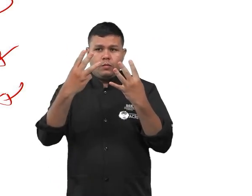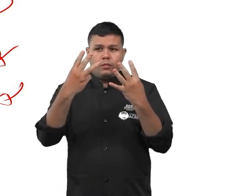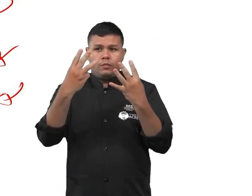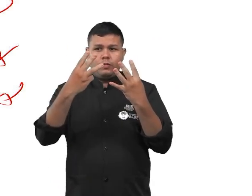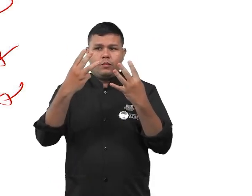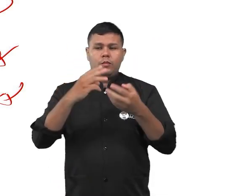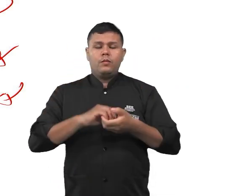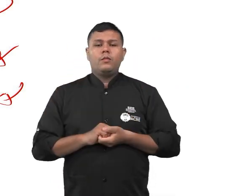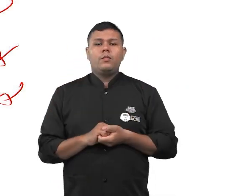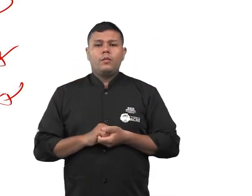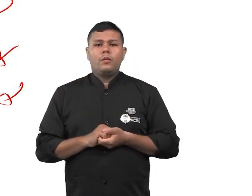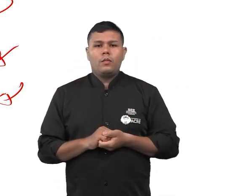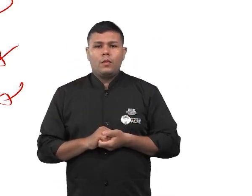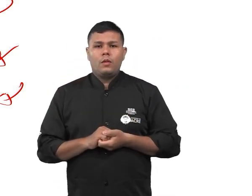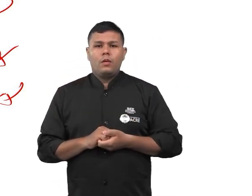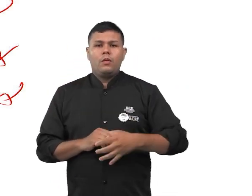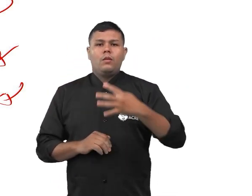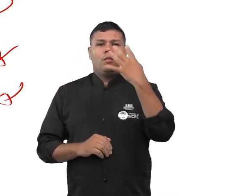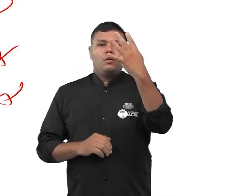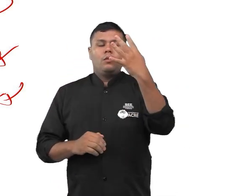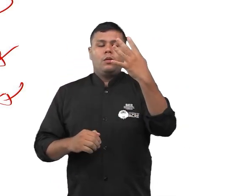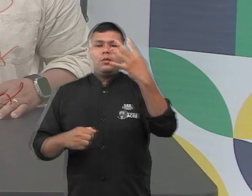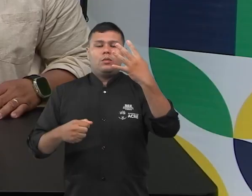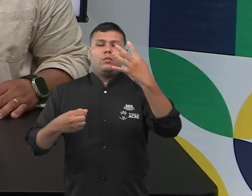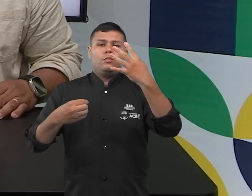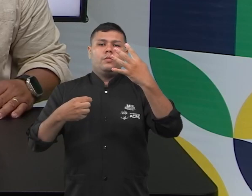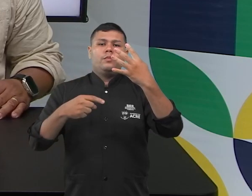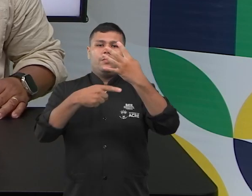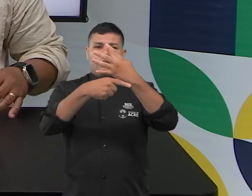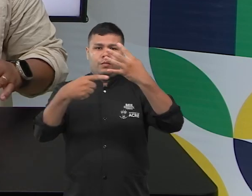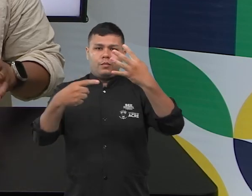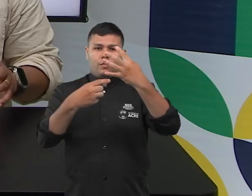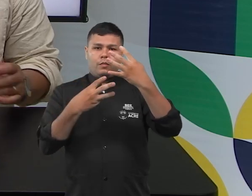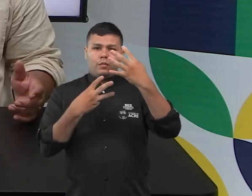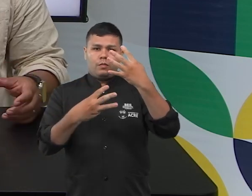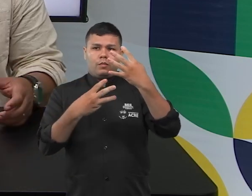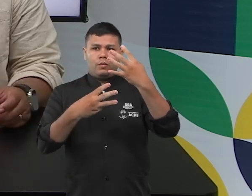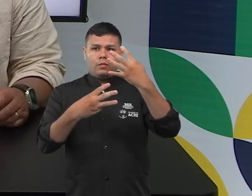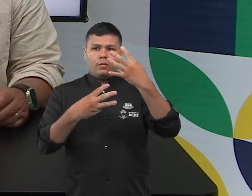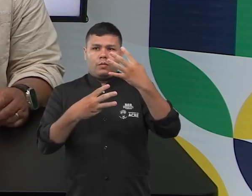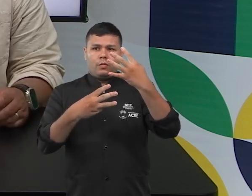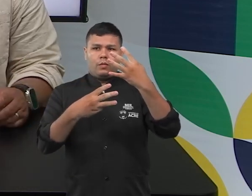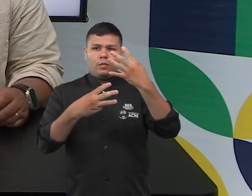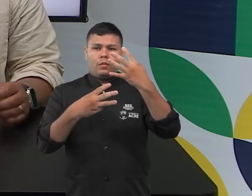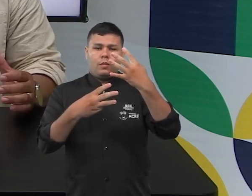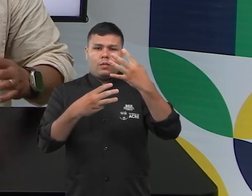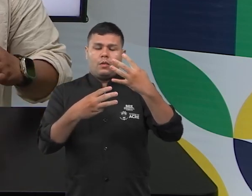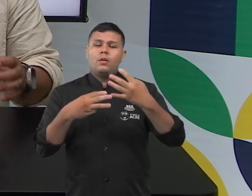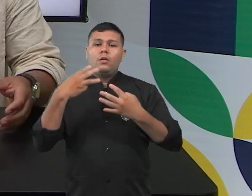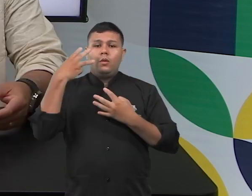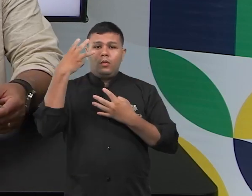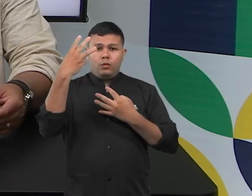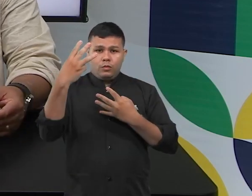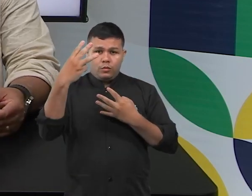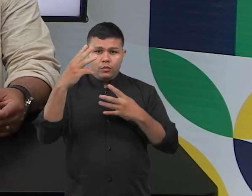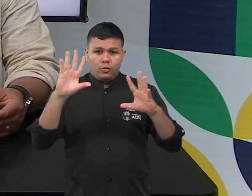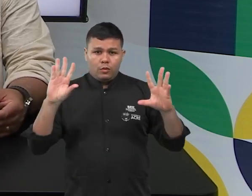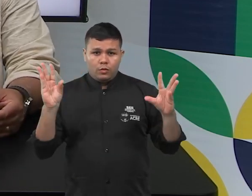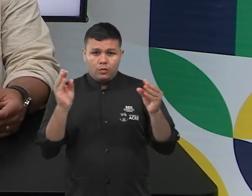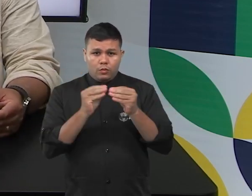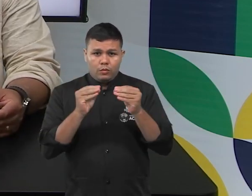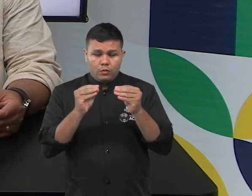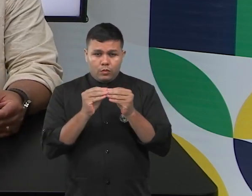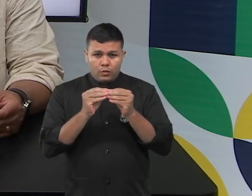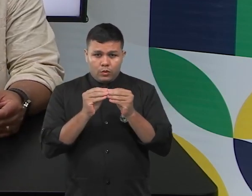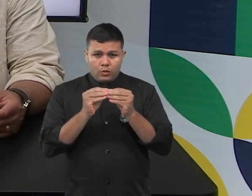a fórmula do volume da esfera. Tá aí um quadro resumo, tá bom? Tira um print do início da tela, tá bom? Para você ter esse resumo sobre as fórmulas de